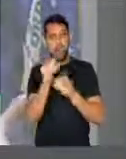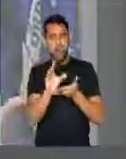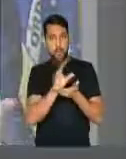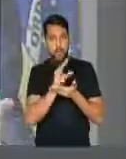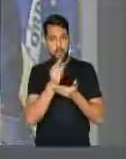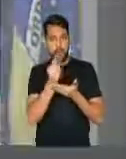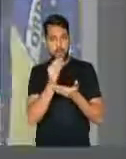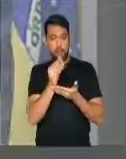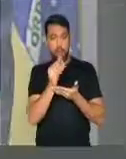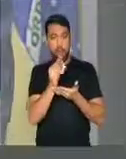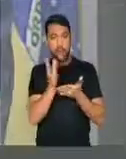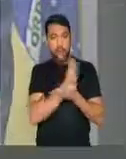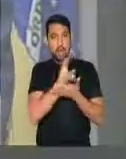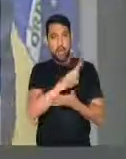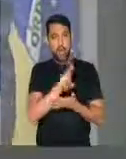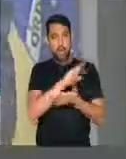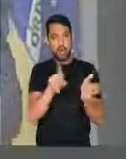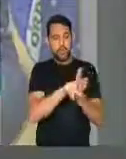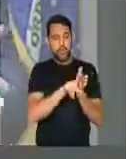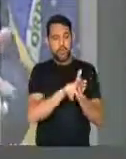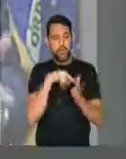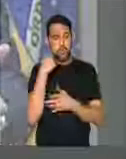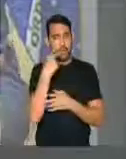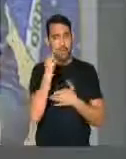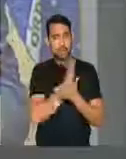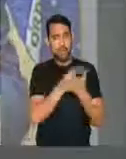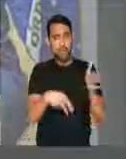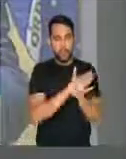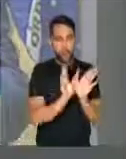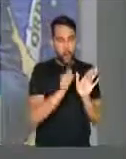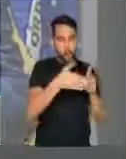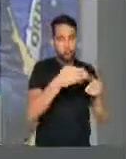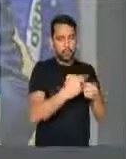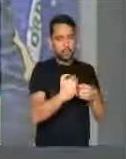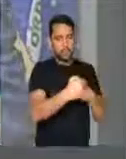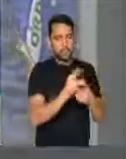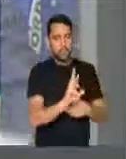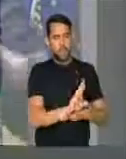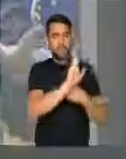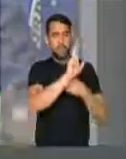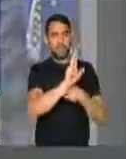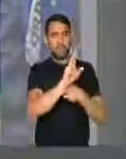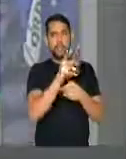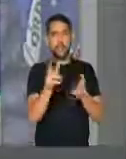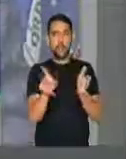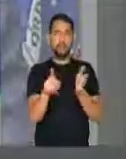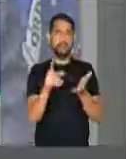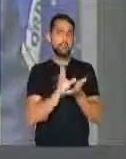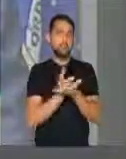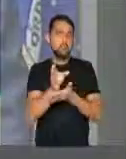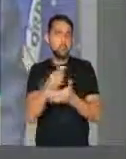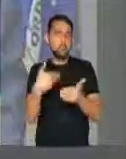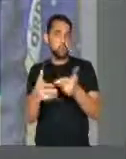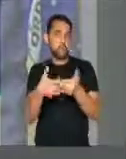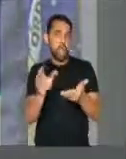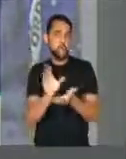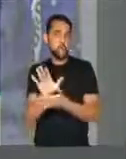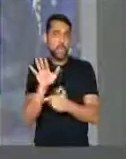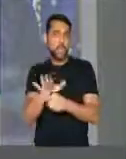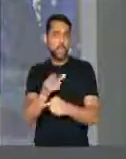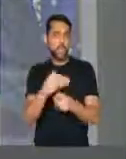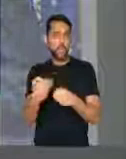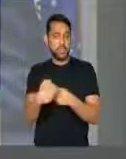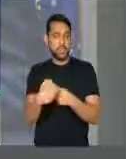emenda é para uso do parlamentar e não para o município que ele representa ser beneficiado de uma maneira ou